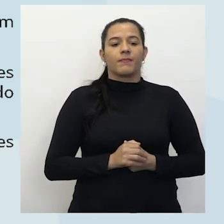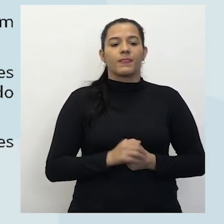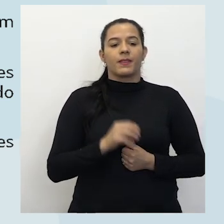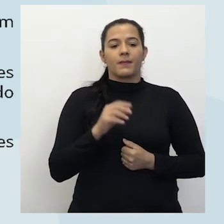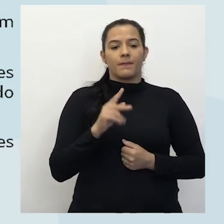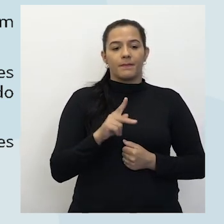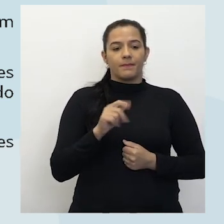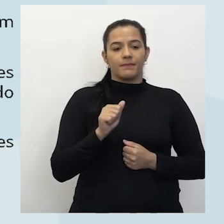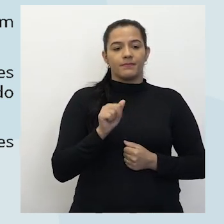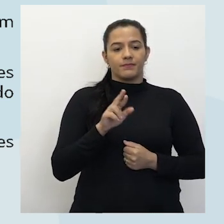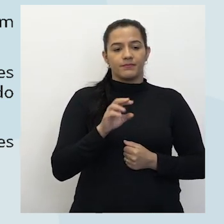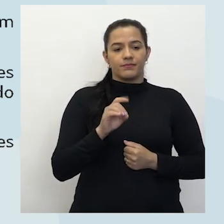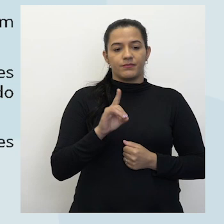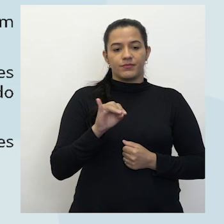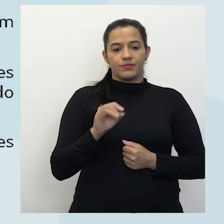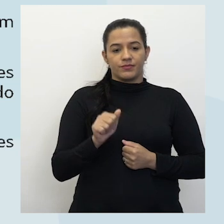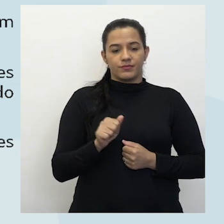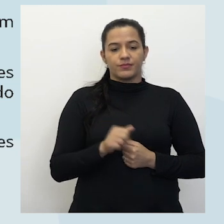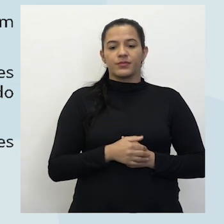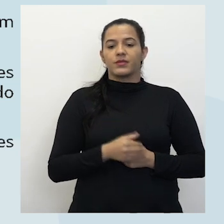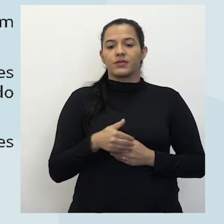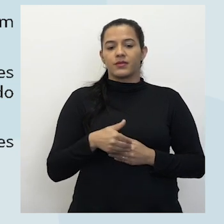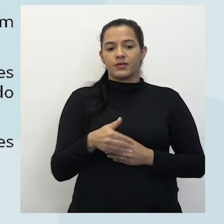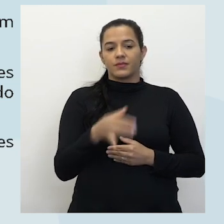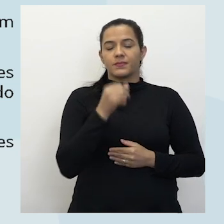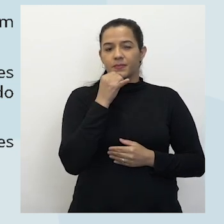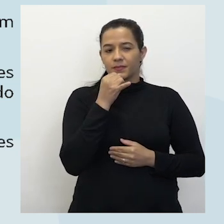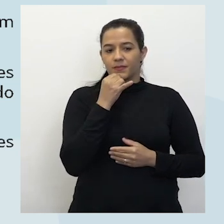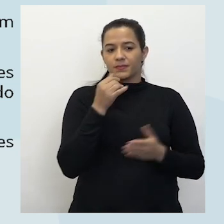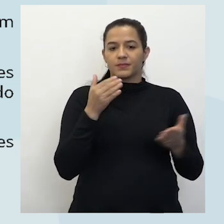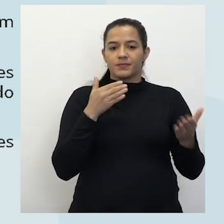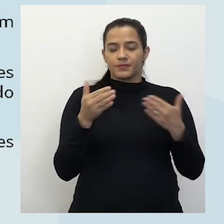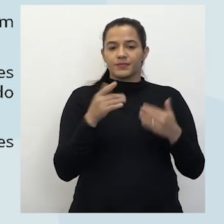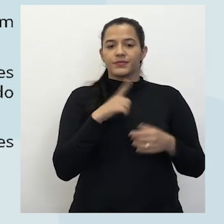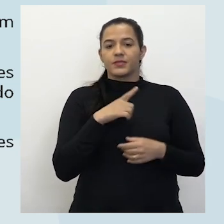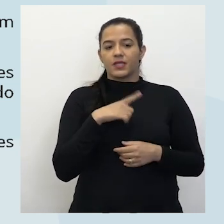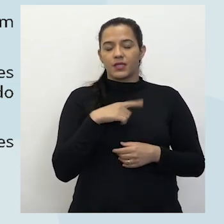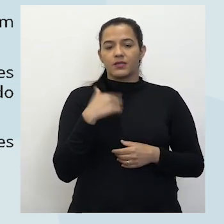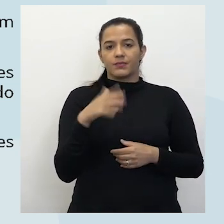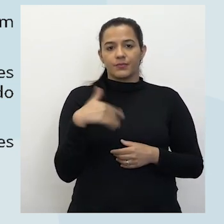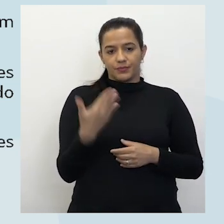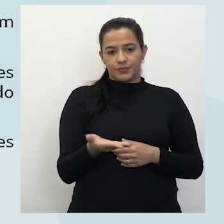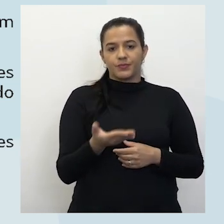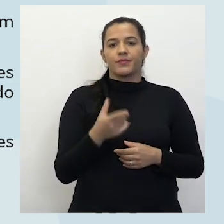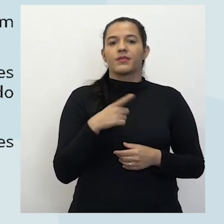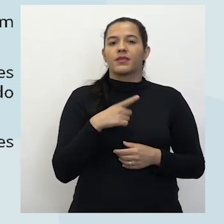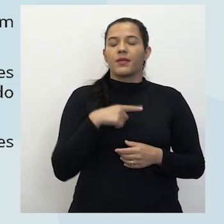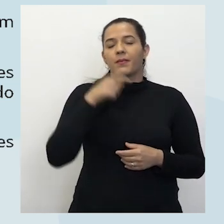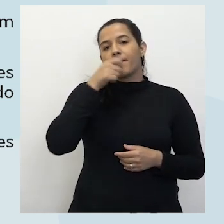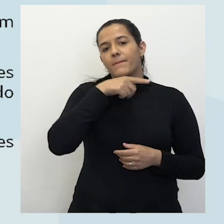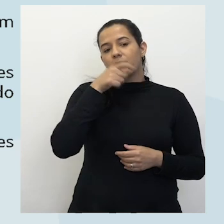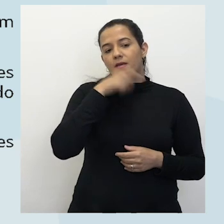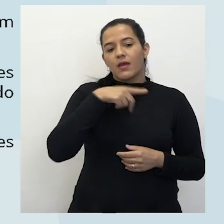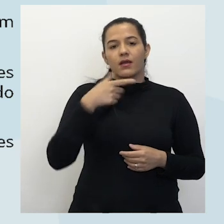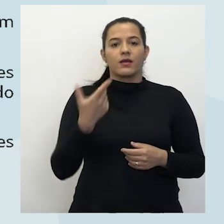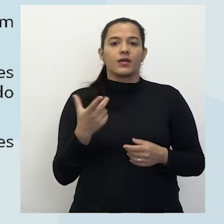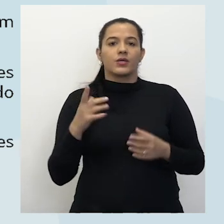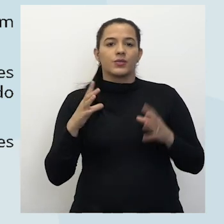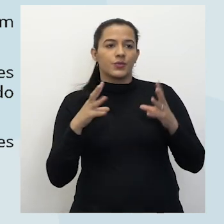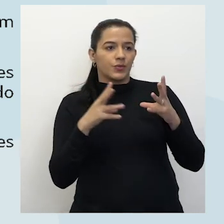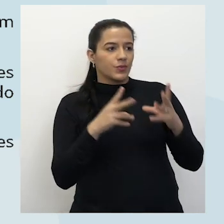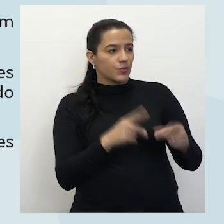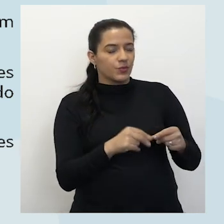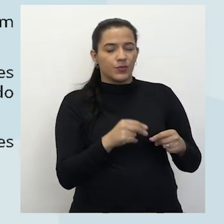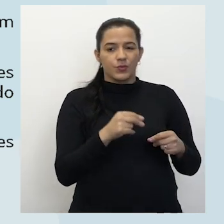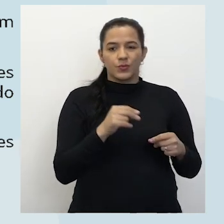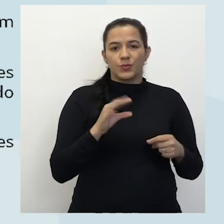Paródia, a gente vai ver um exemplo logo menos, mas paródia geralmente tem um caráter de comédia. Tiração de sal. Todo mundo em humor. Pânico. Sabe do que a gente